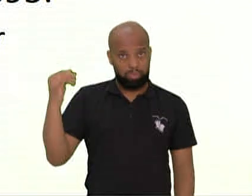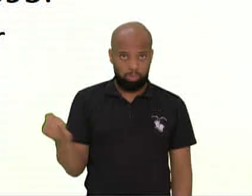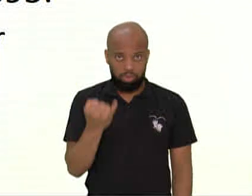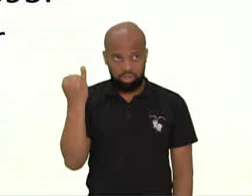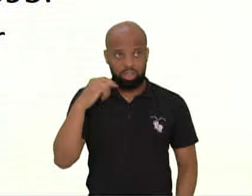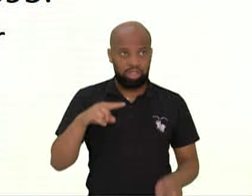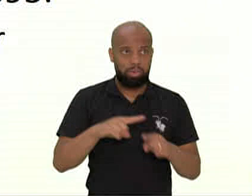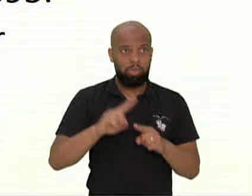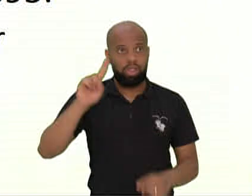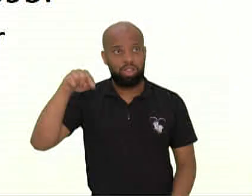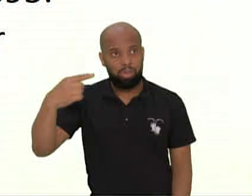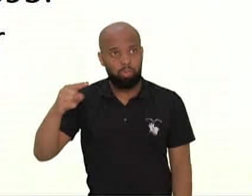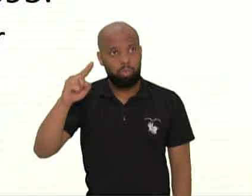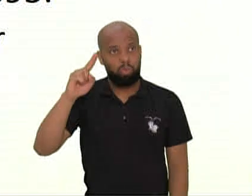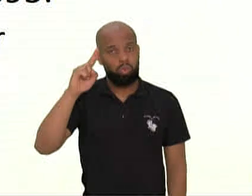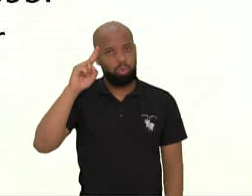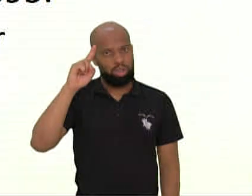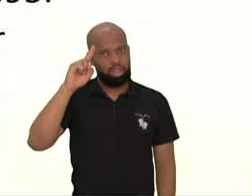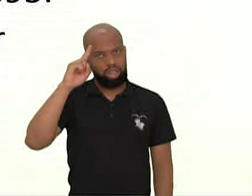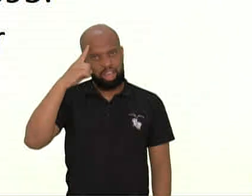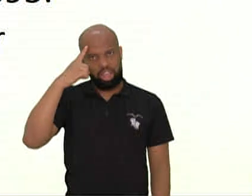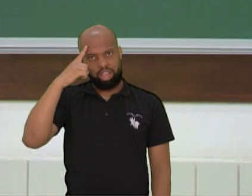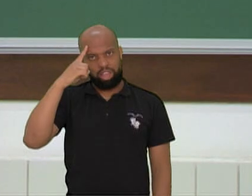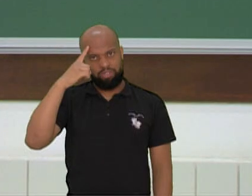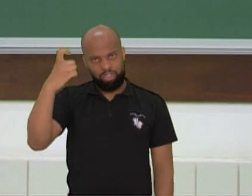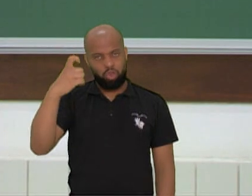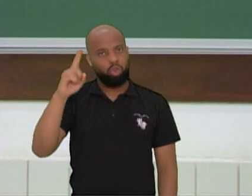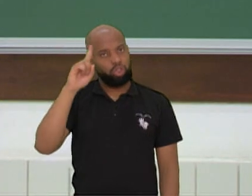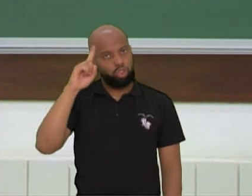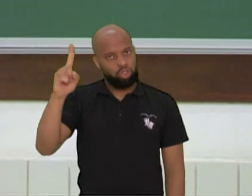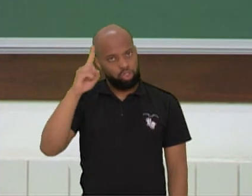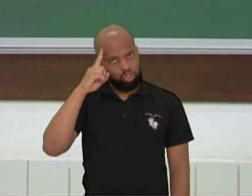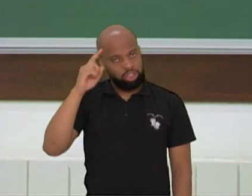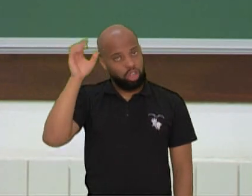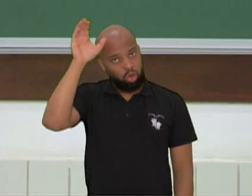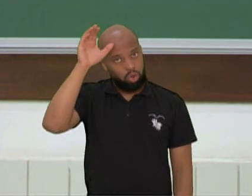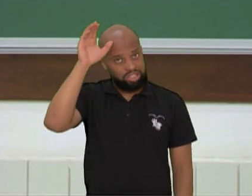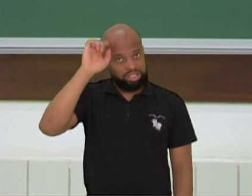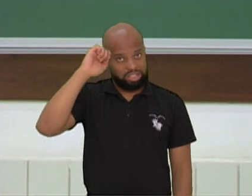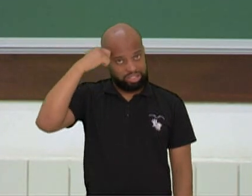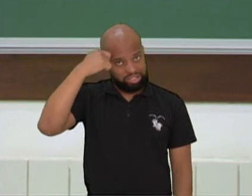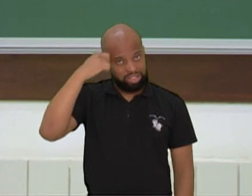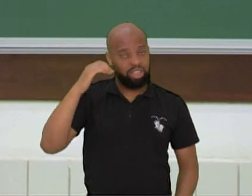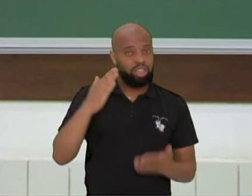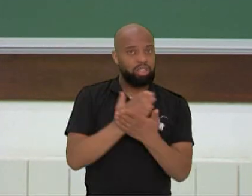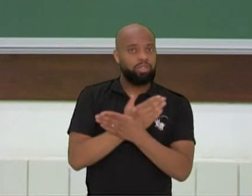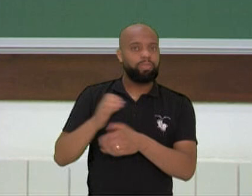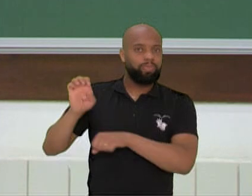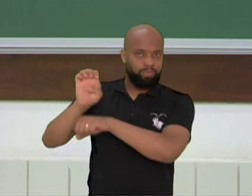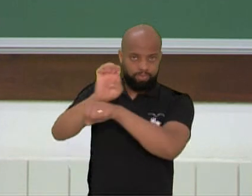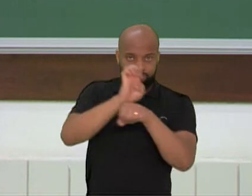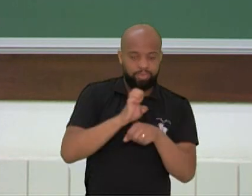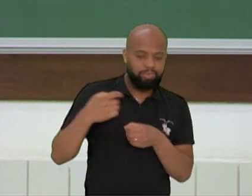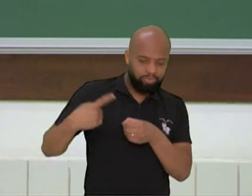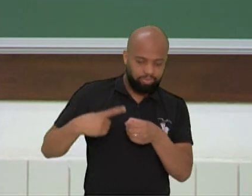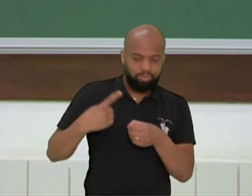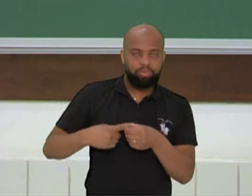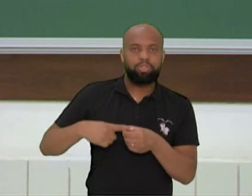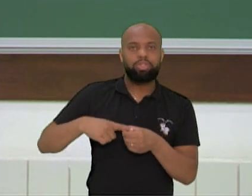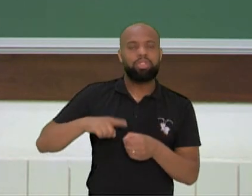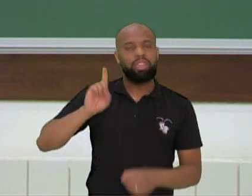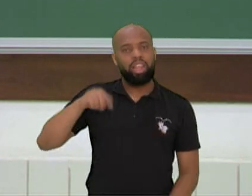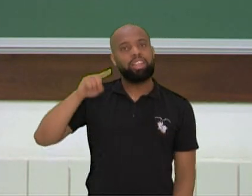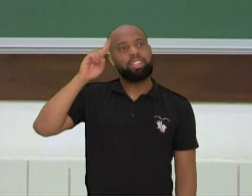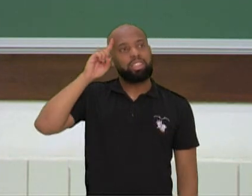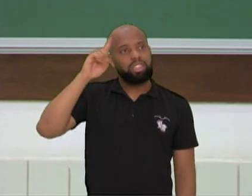um outro dia, o Dia da Consciência Negra. Em alguns estados, esse dia em algumas cidades, esse dia